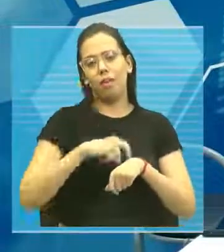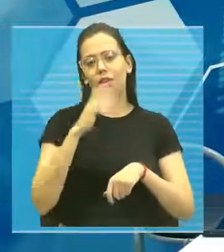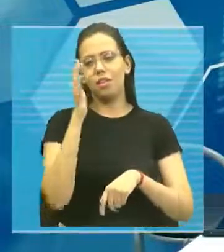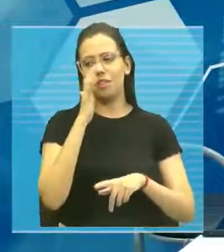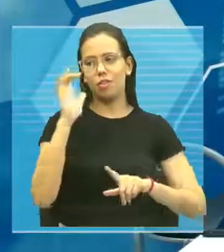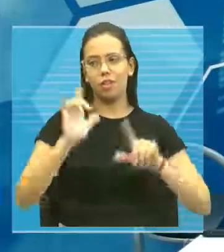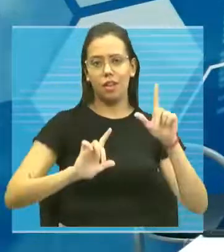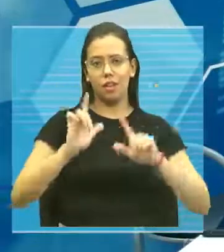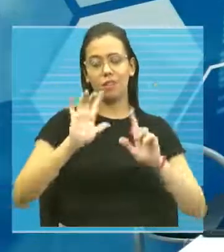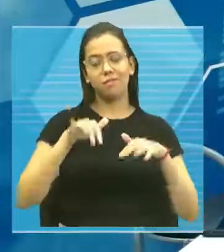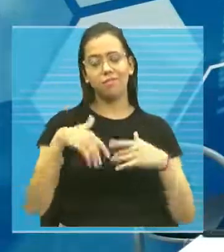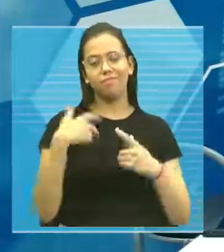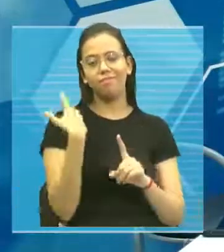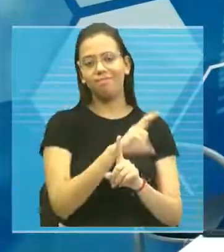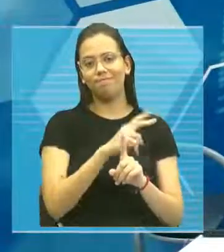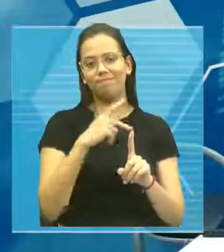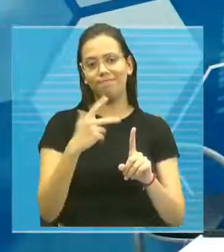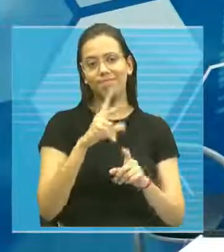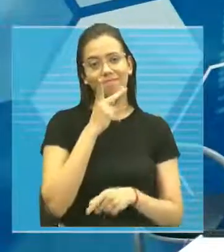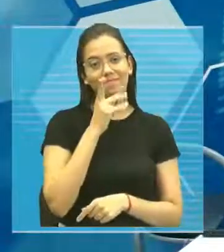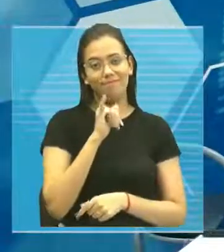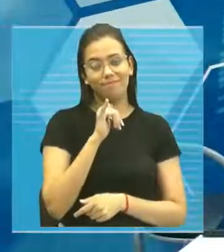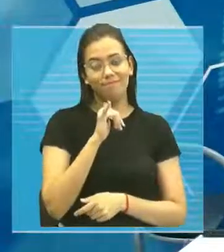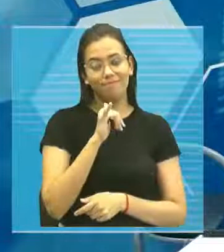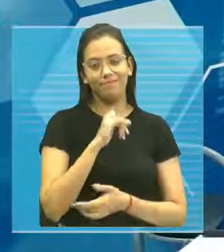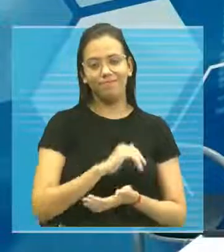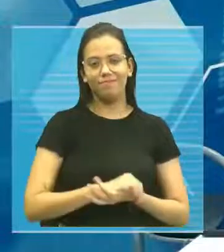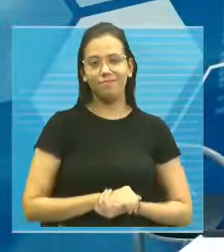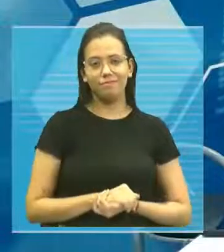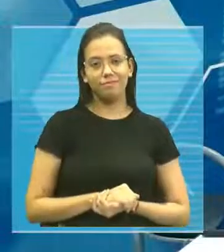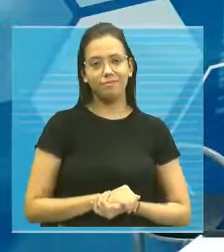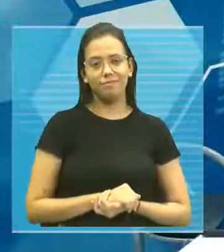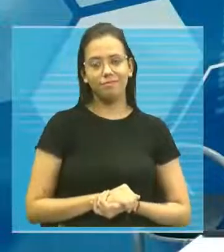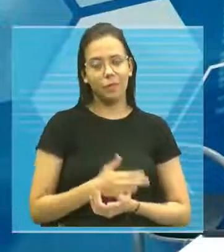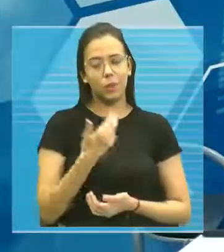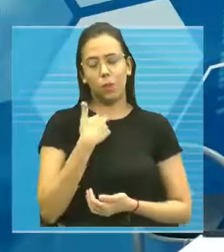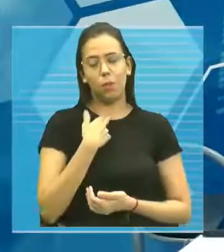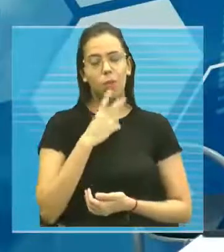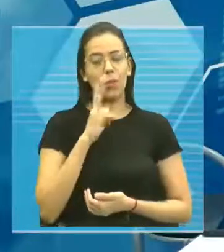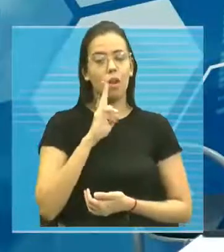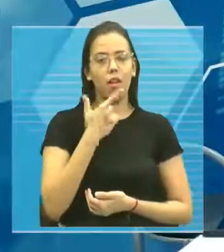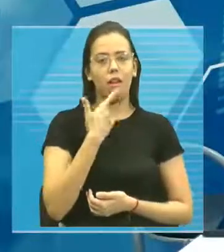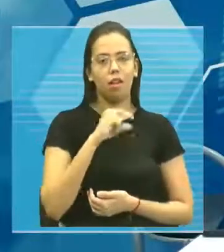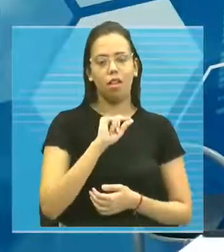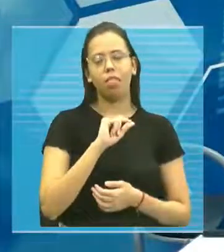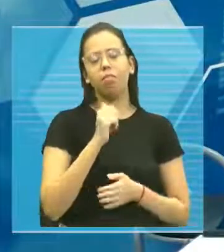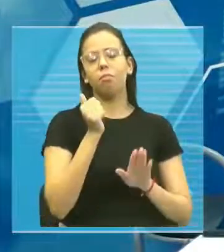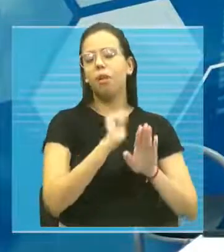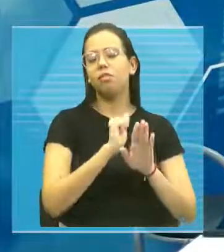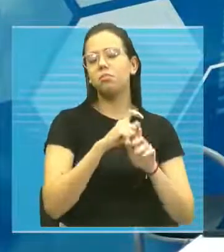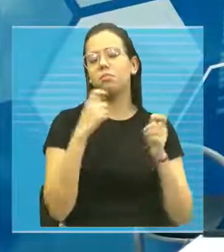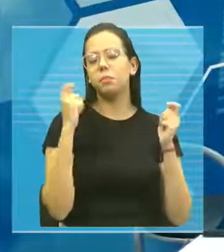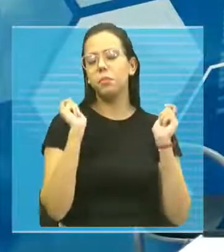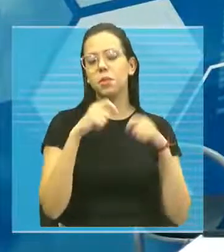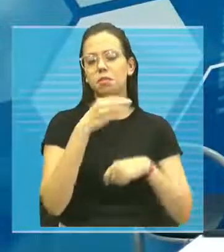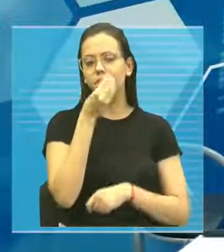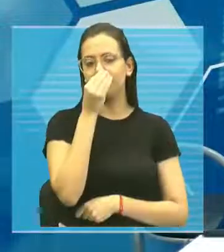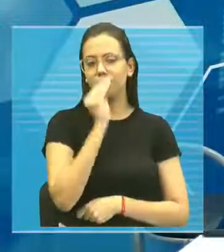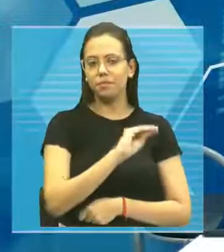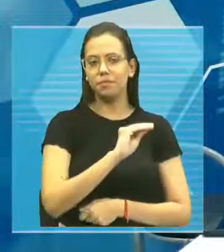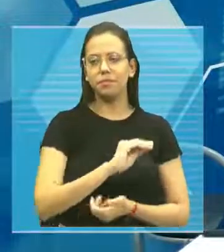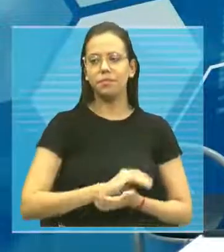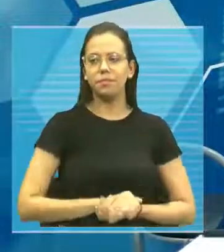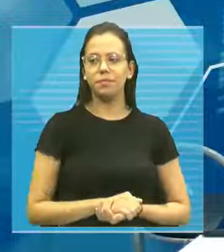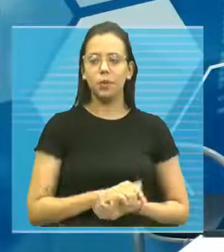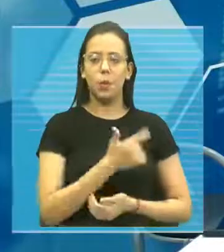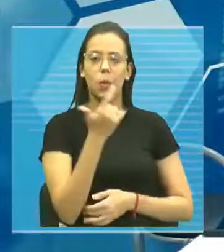TV quebraram o pai todinho e não foi abrir Não Deixe para lá quem tivesse batendo na porta